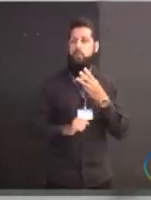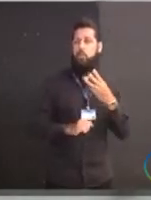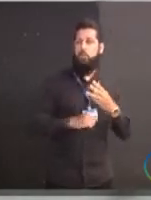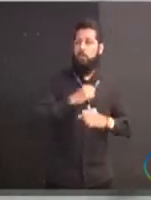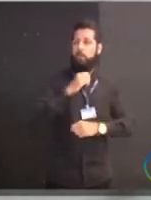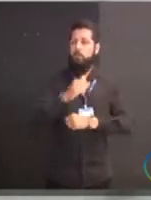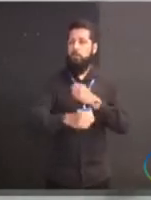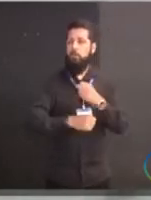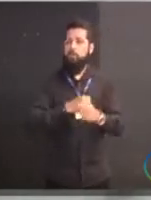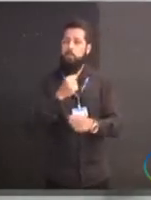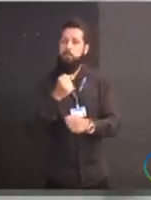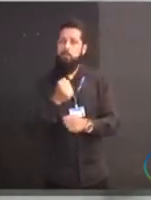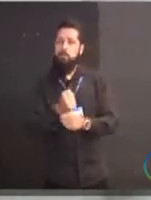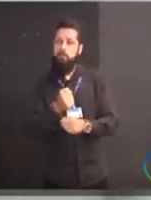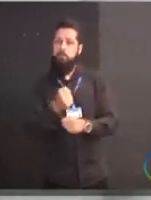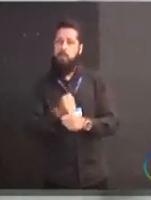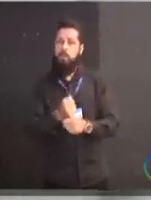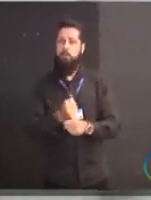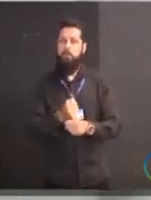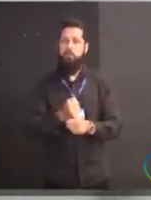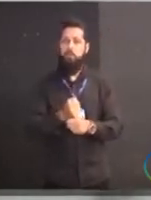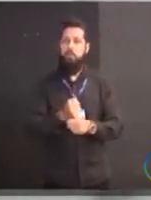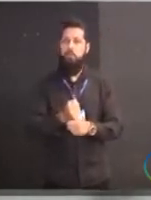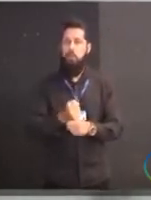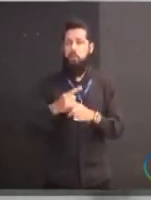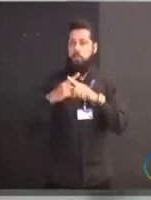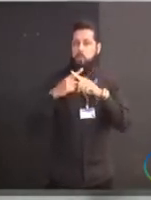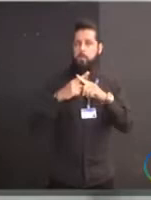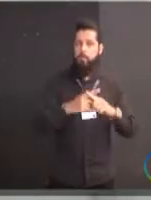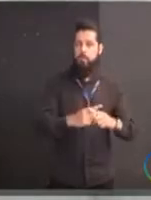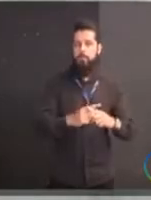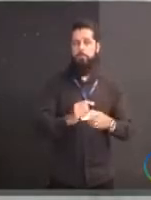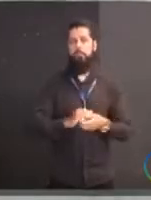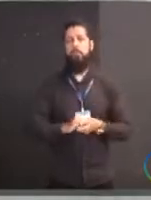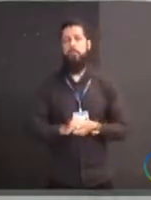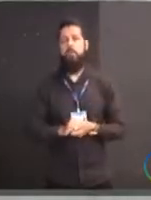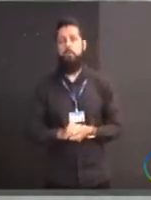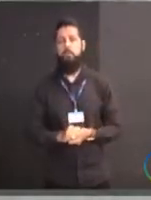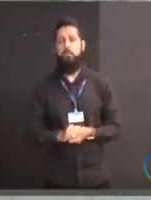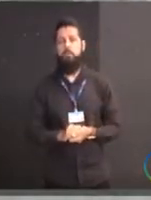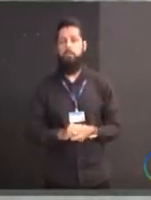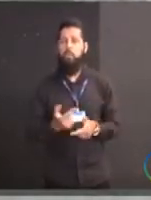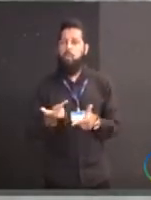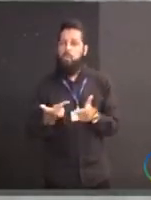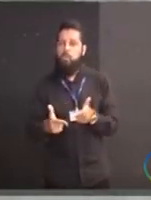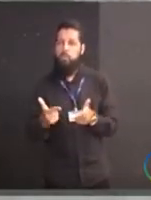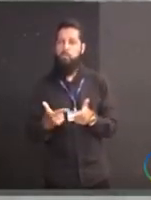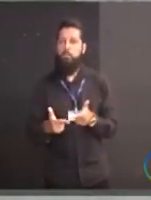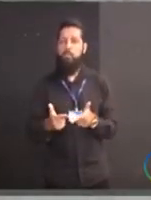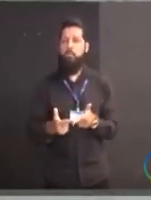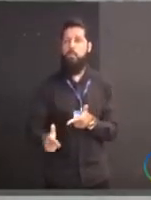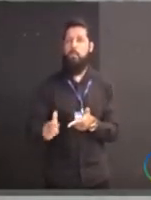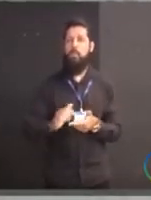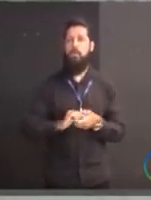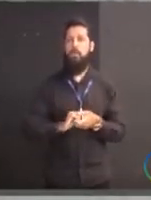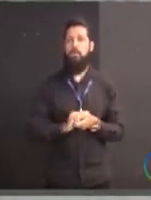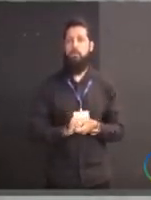Terra se duplica, de modo que o problema do povoamento do solo,